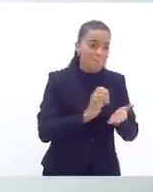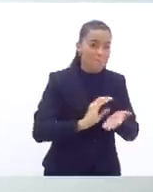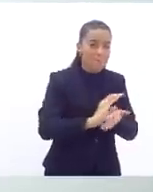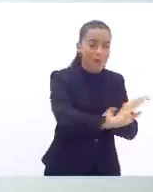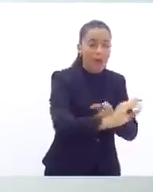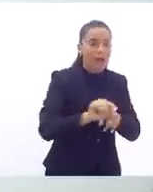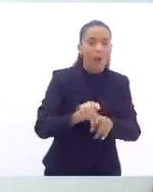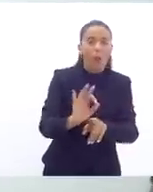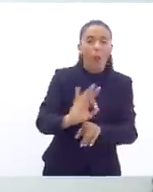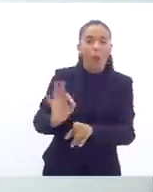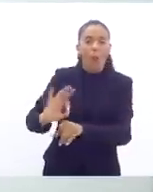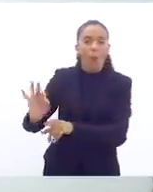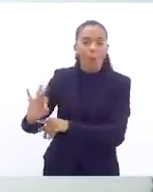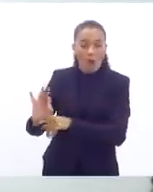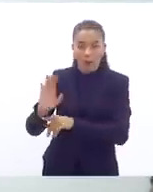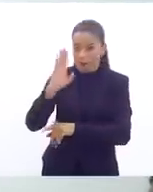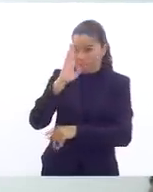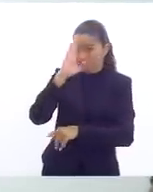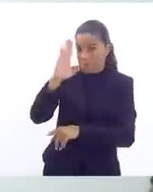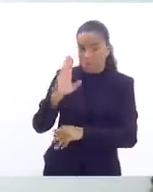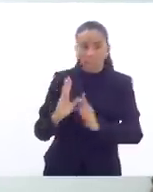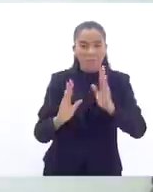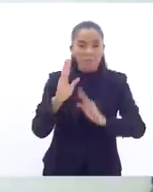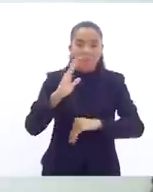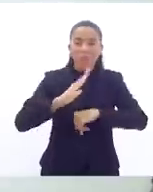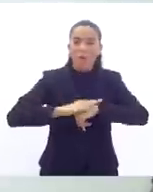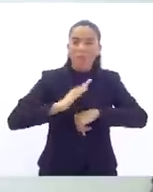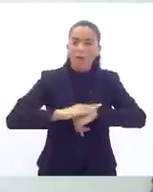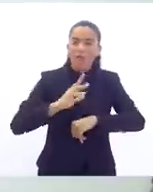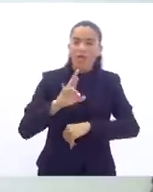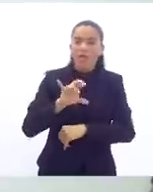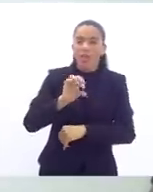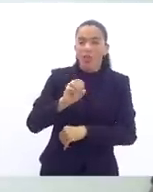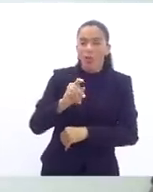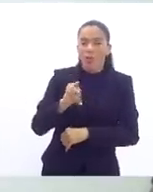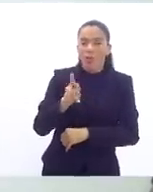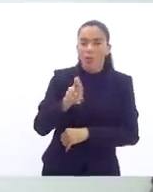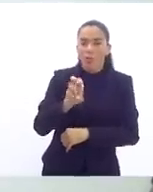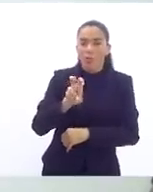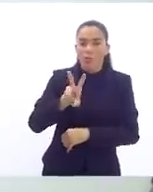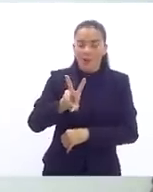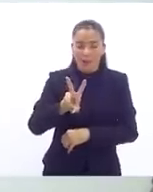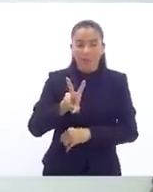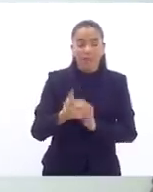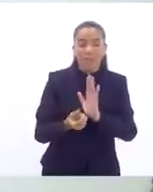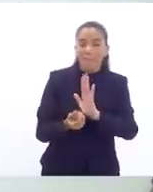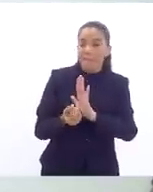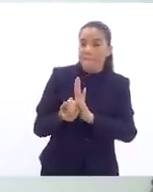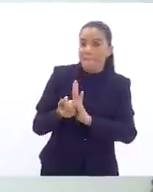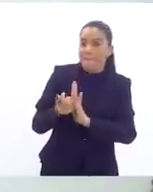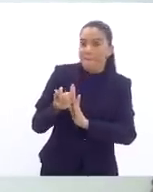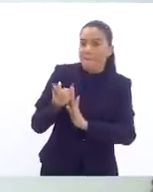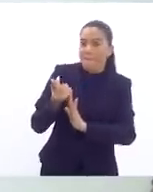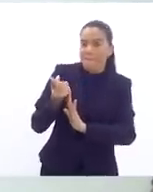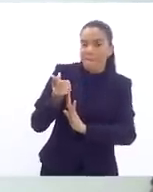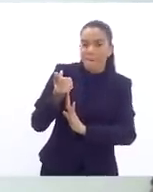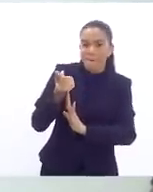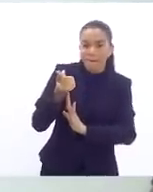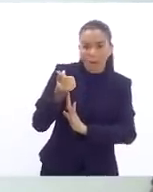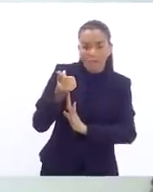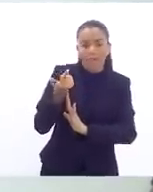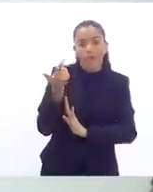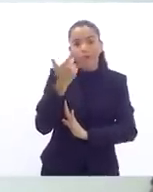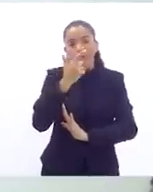então principalmente no momento Onde o Rio previdência felizmente superar vitário devido a